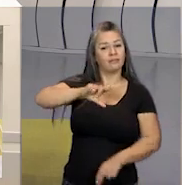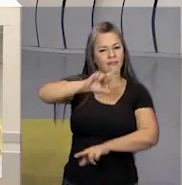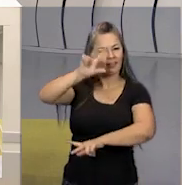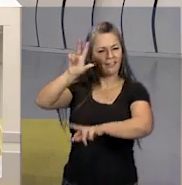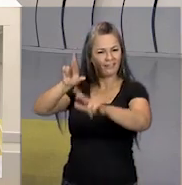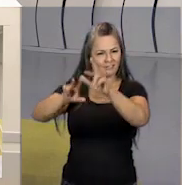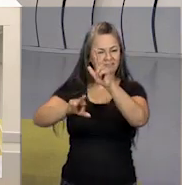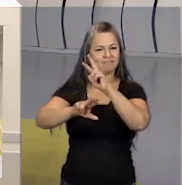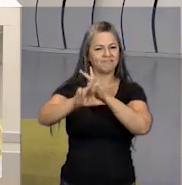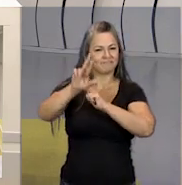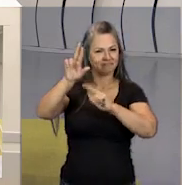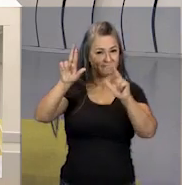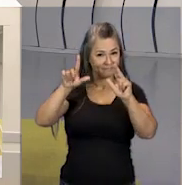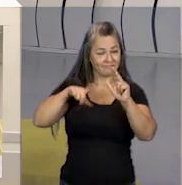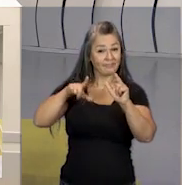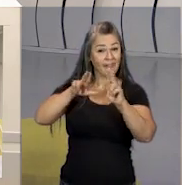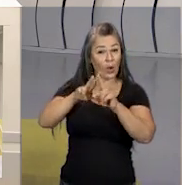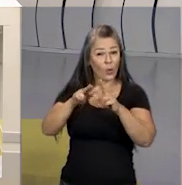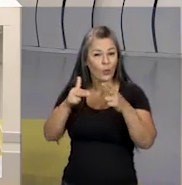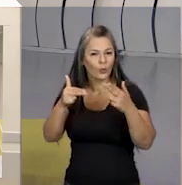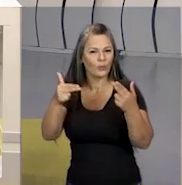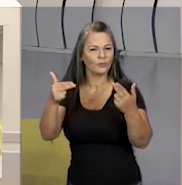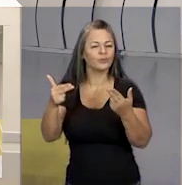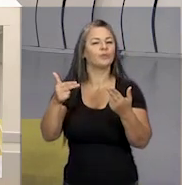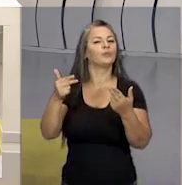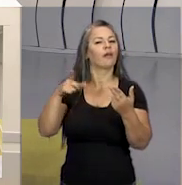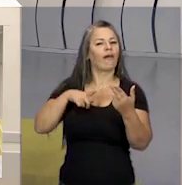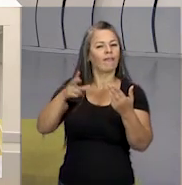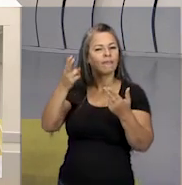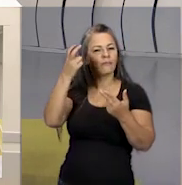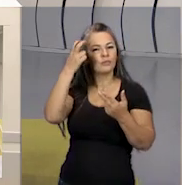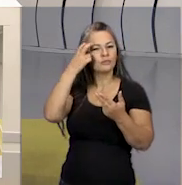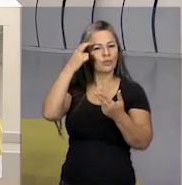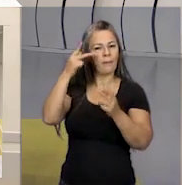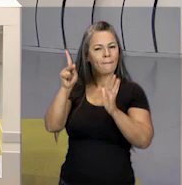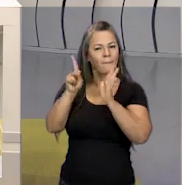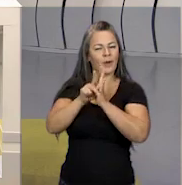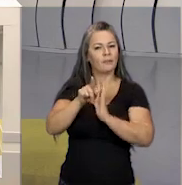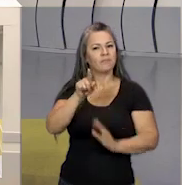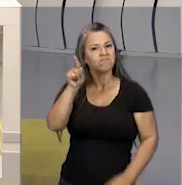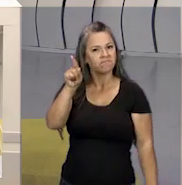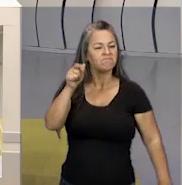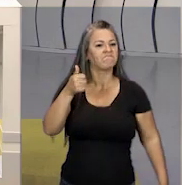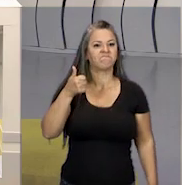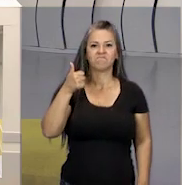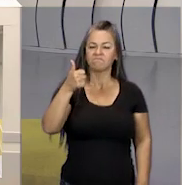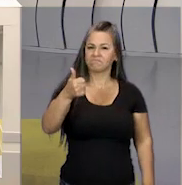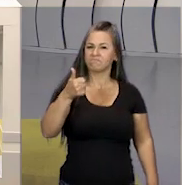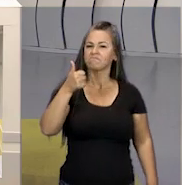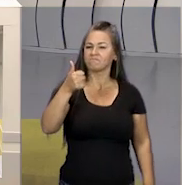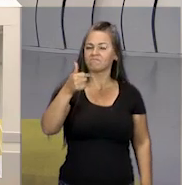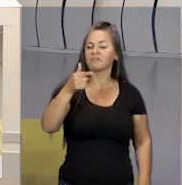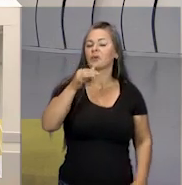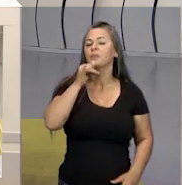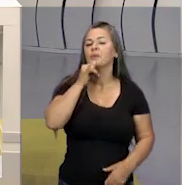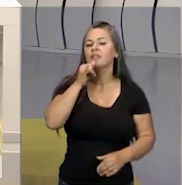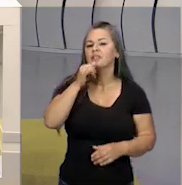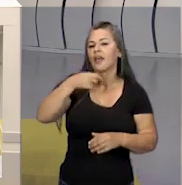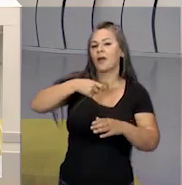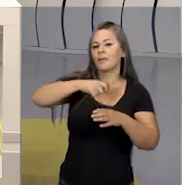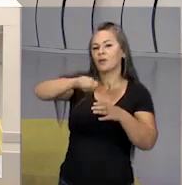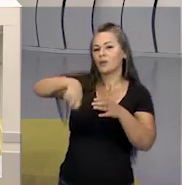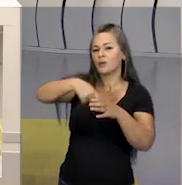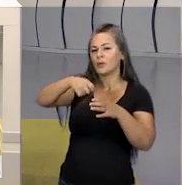questões étnicas, as questões de pluralidade, questões ali de cultura, gastronomia, é uma